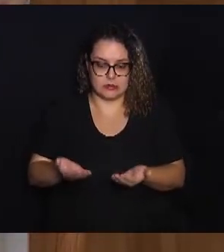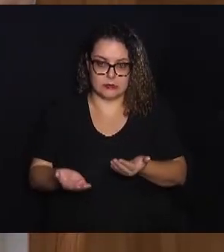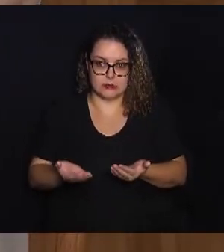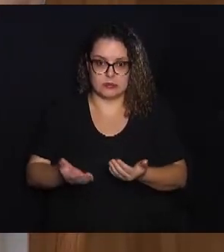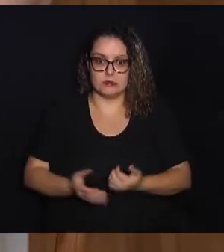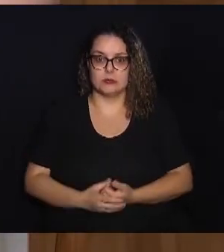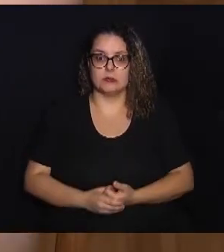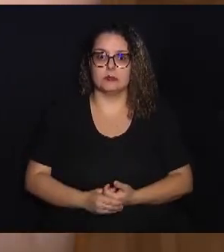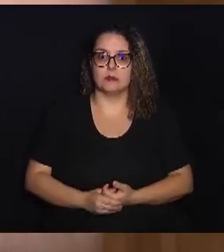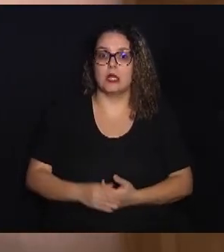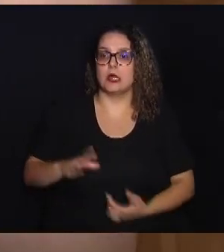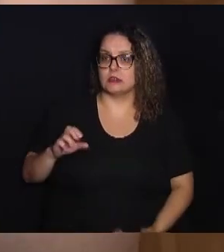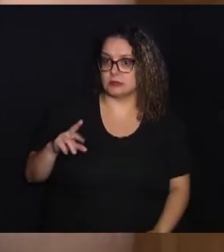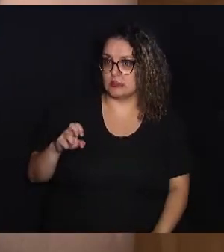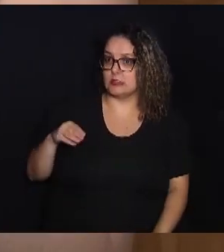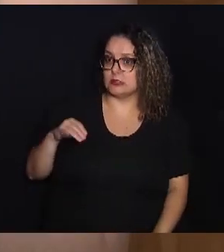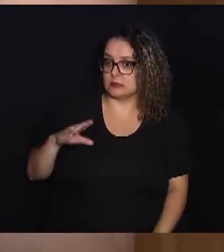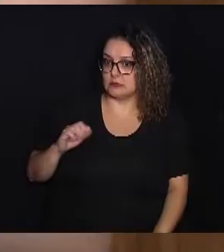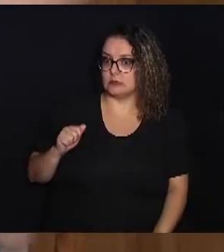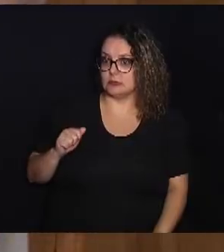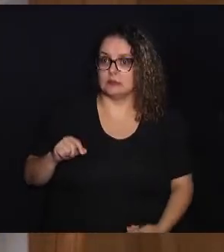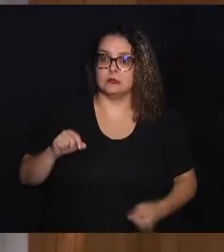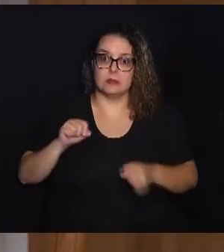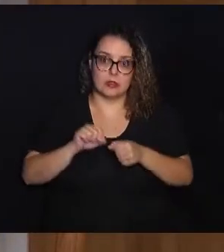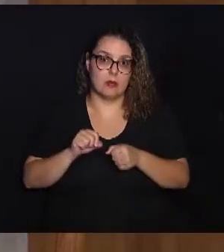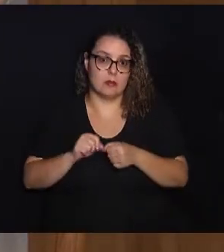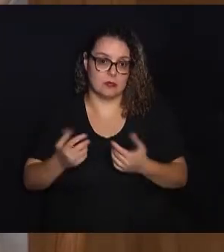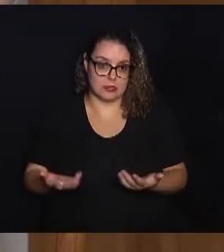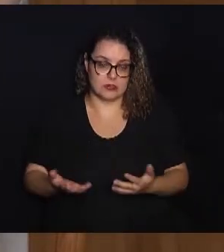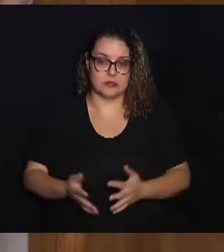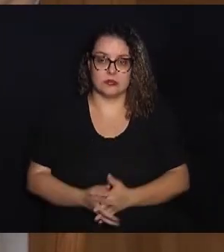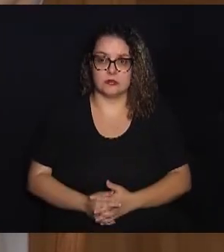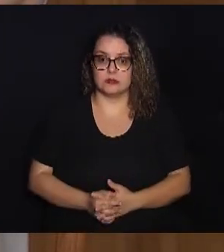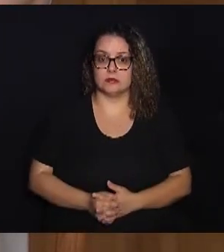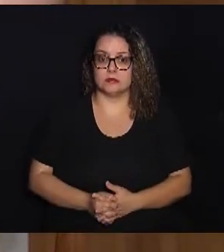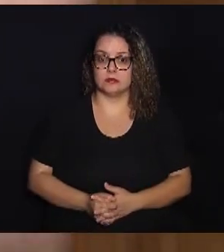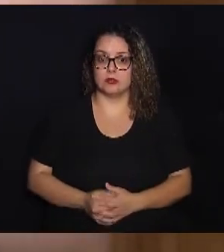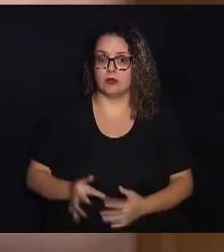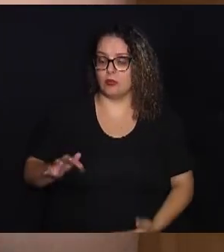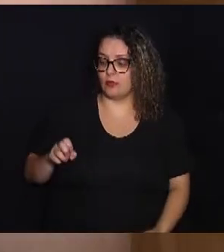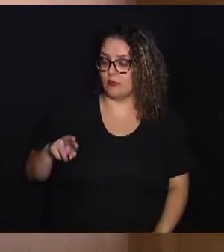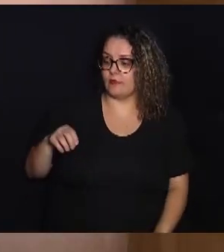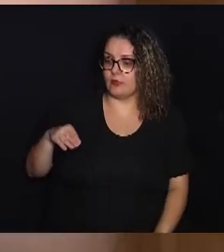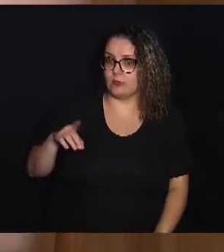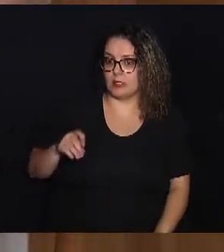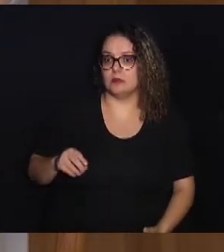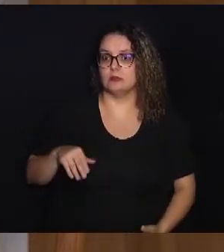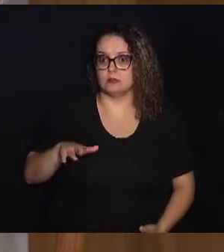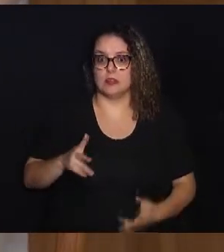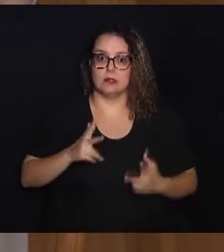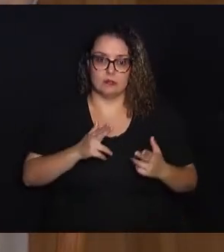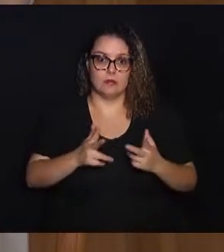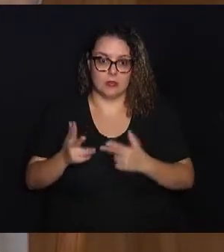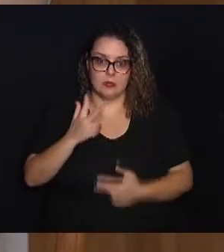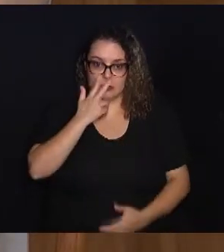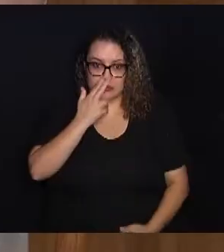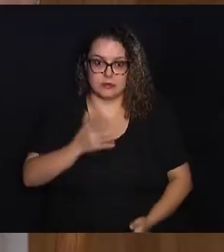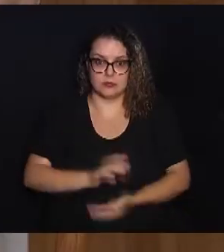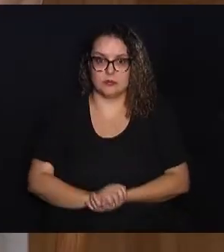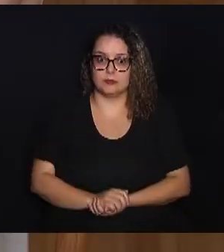importante é sempre a gente condicionar a massa, independente se a gente vai usar o cortador ou se a gente vai fazer alguma forma na mão. O processo é o